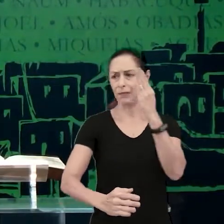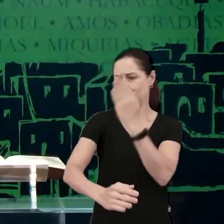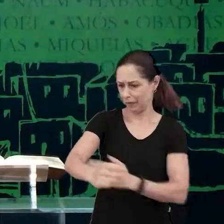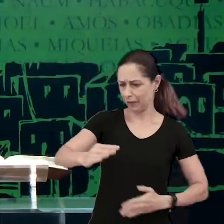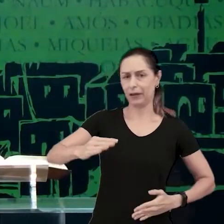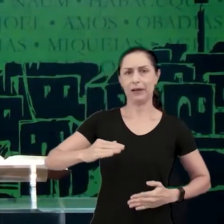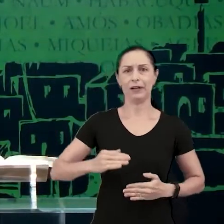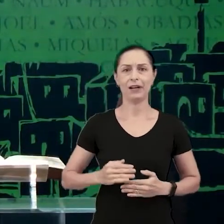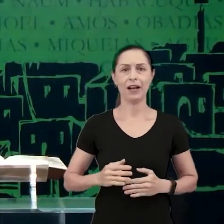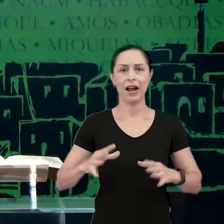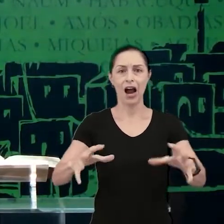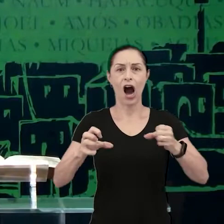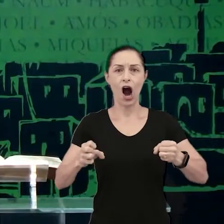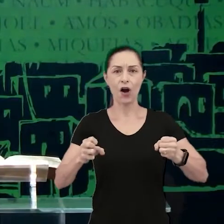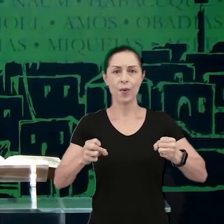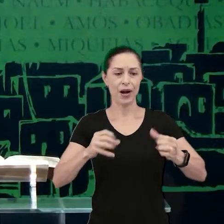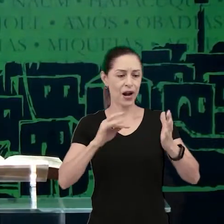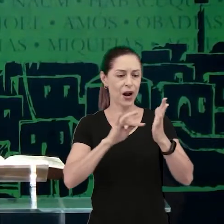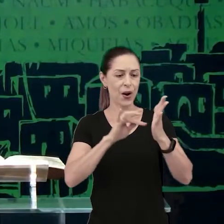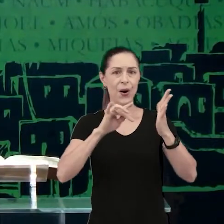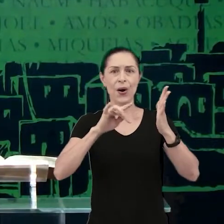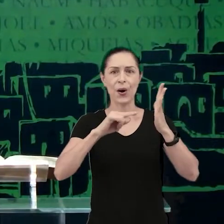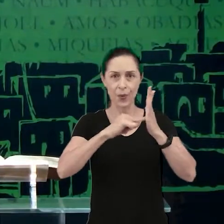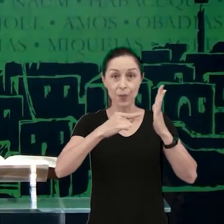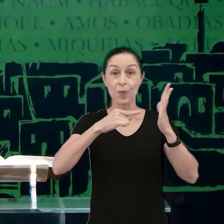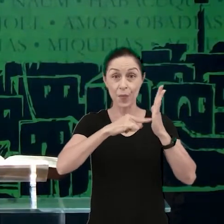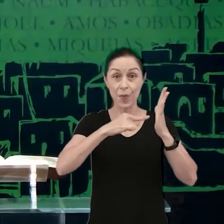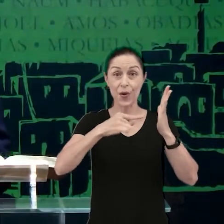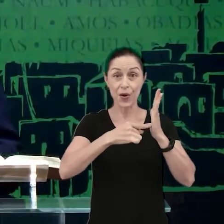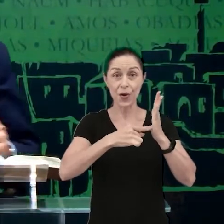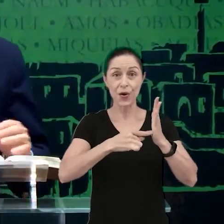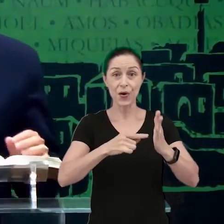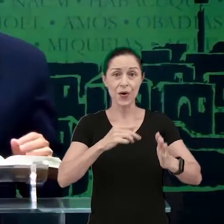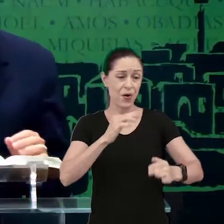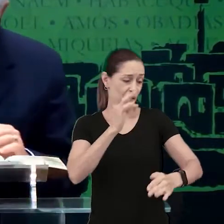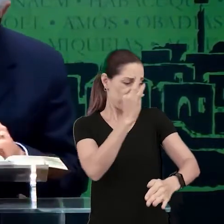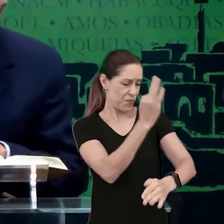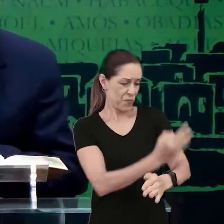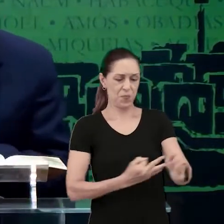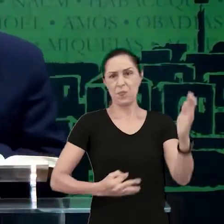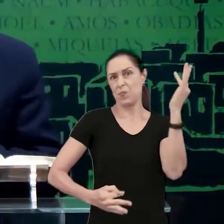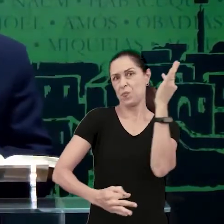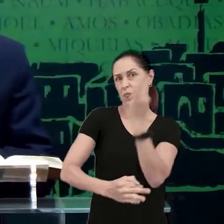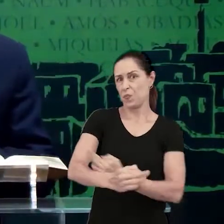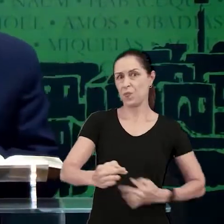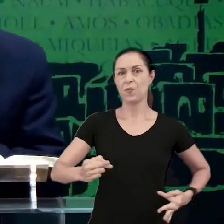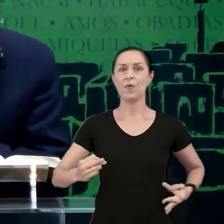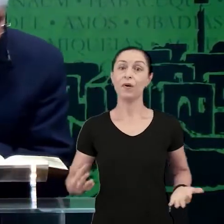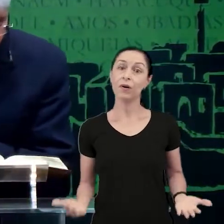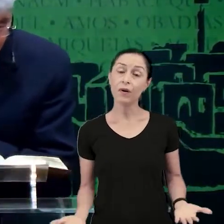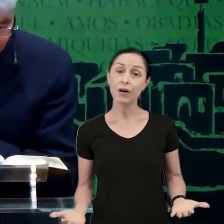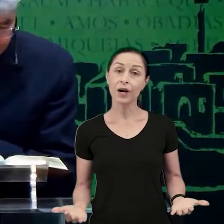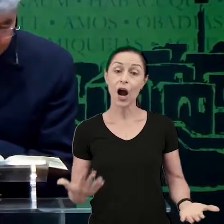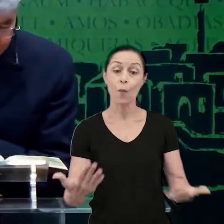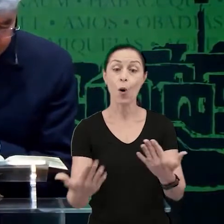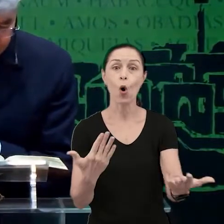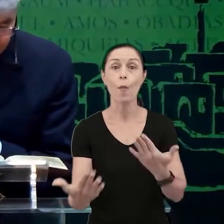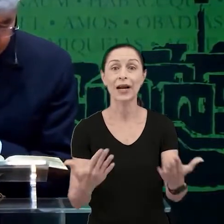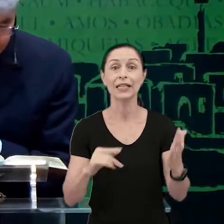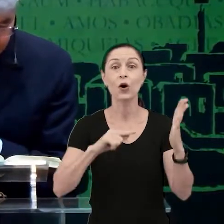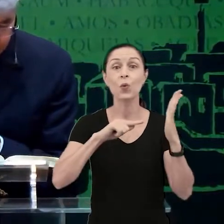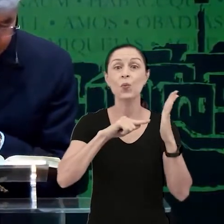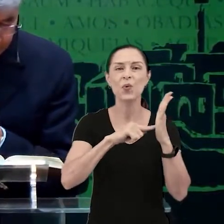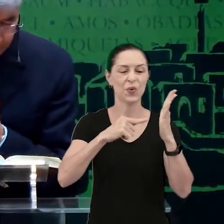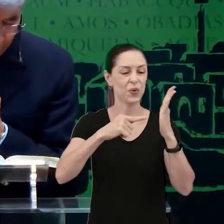Se você for arrancar, ela fere você também. E ele diz ainda mais, confira aí no versículo 4, que ele